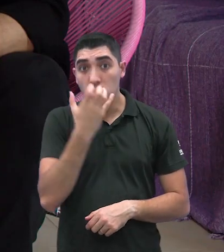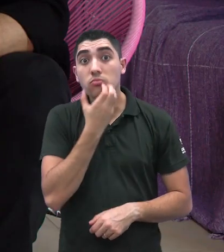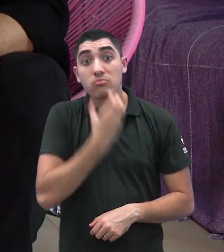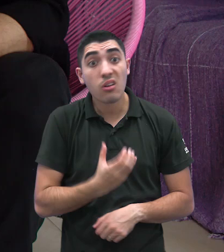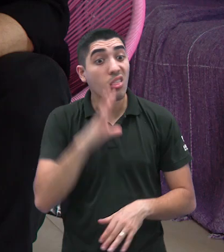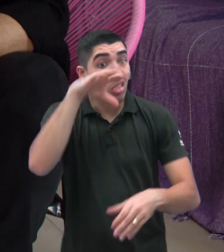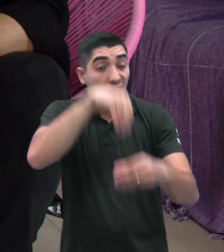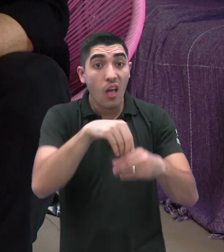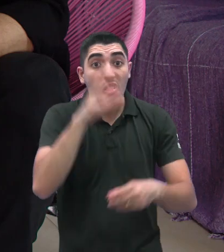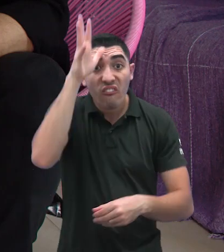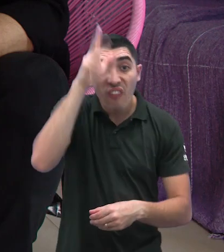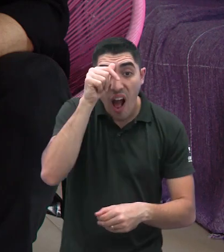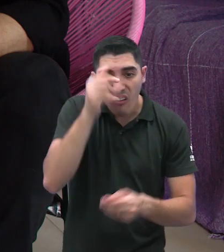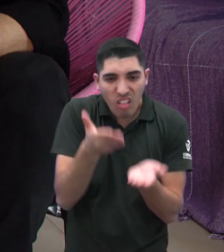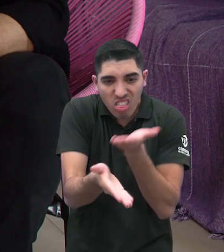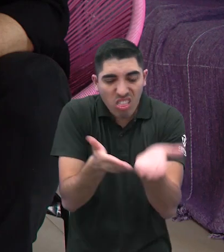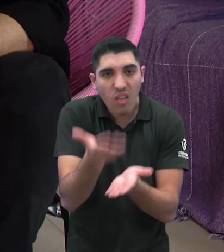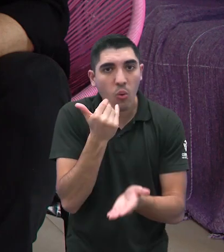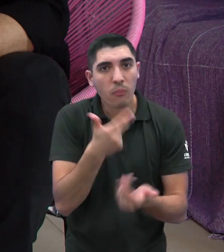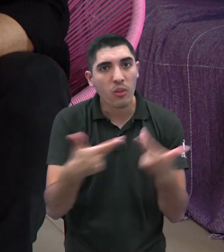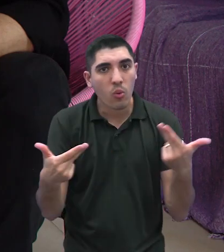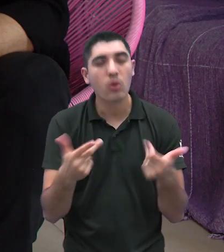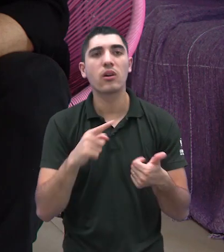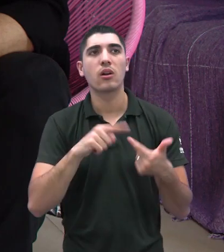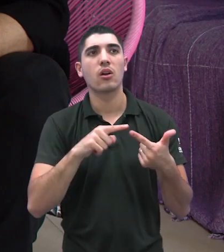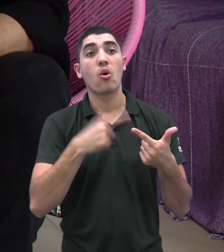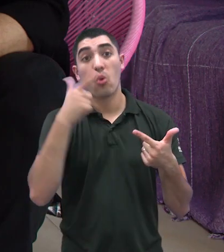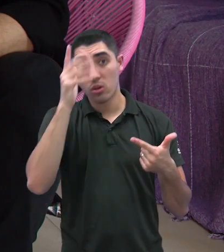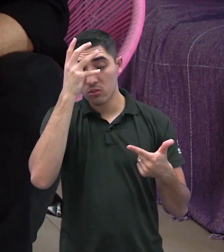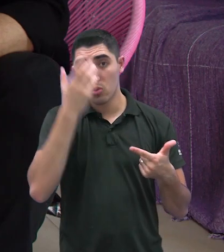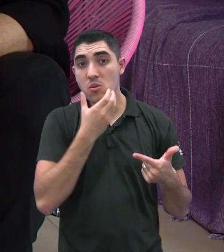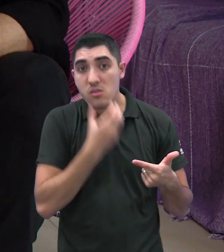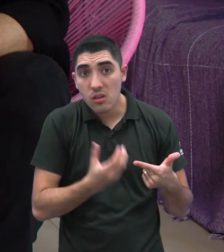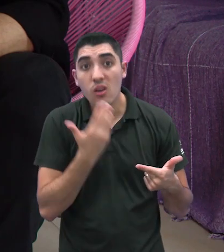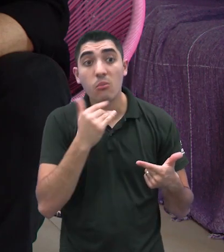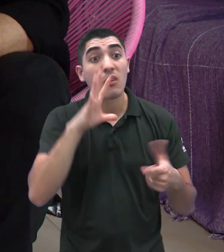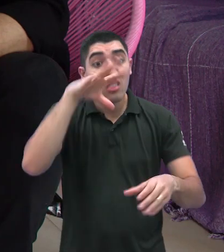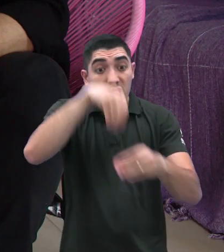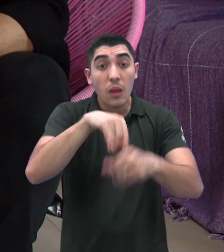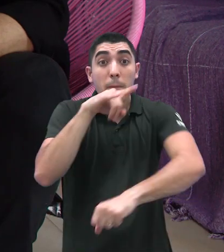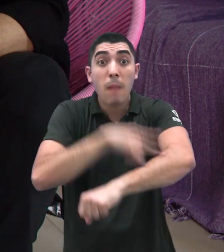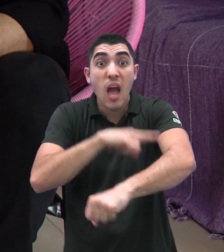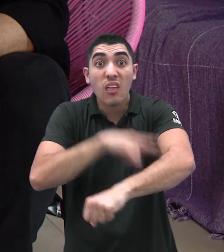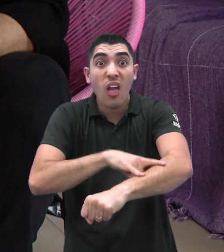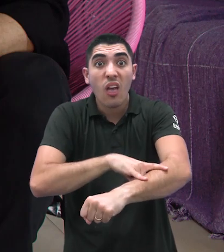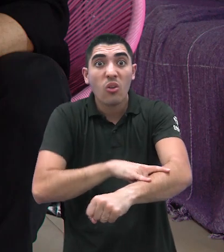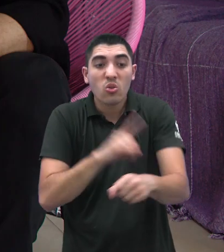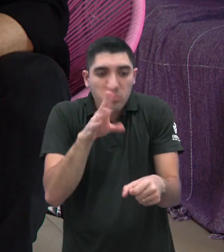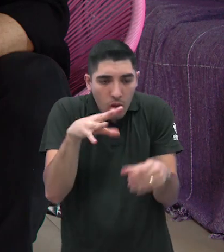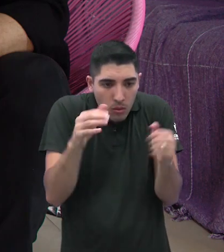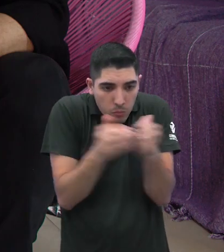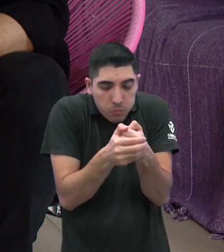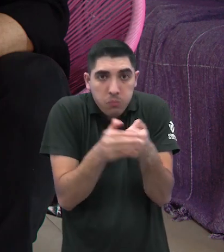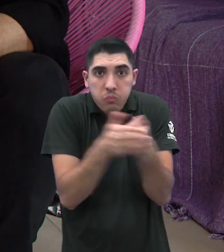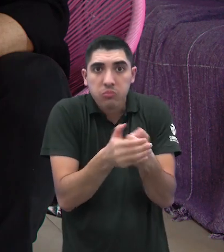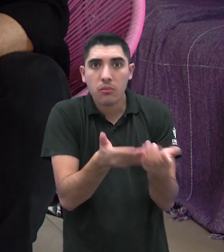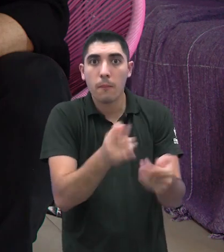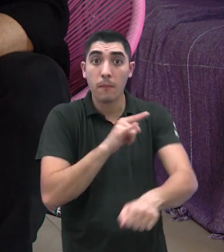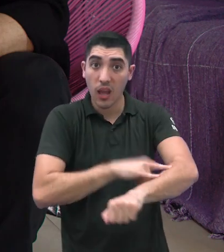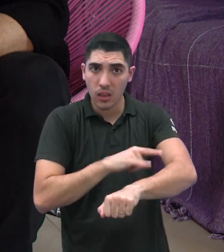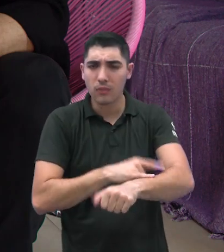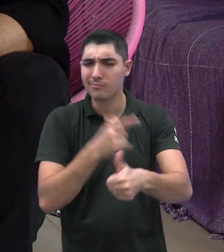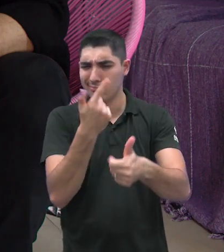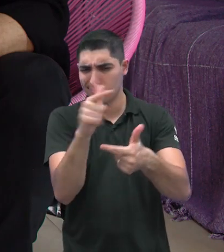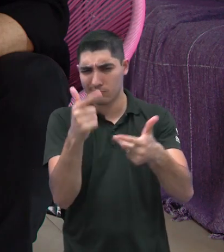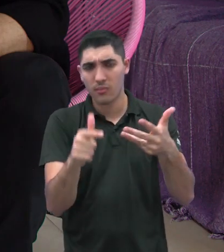Tzu dentro de galinheiro. Meu Deus. A gente já pegou um Shih Tzu criado a vida inteira dentro de um banheiro. Então a gente já pegou